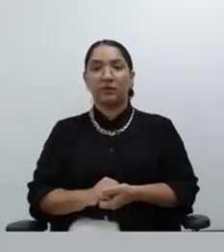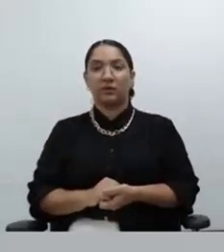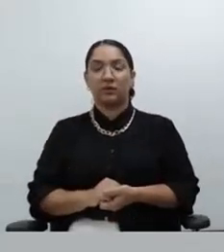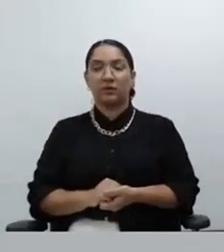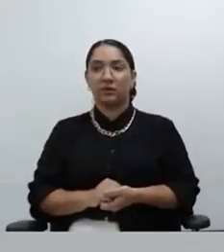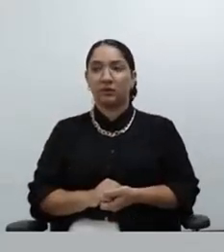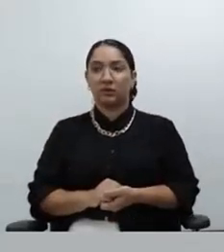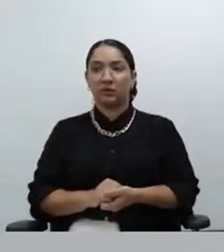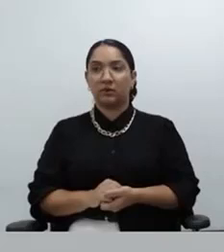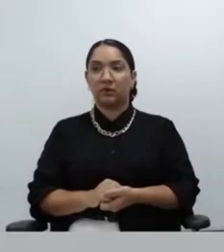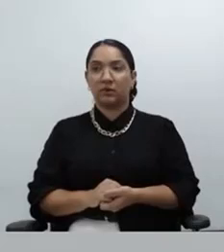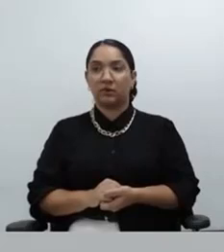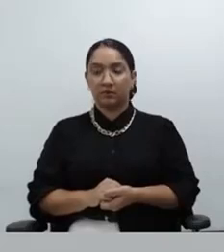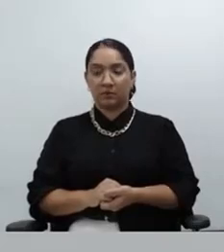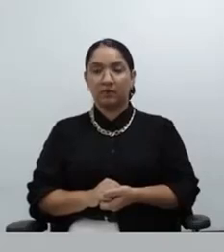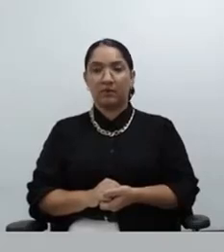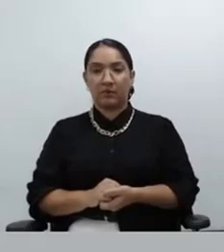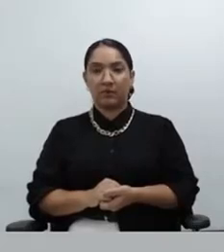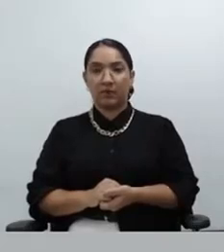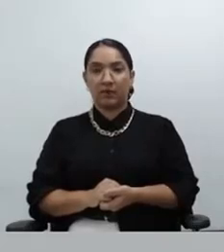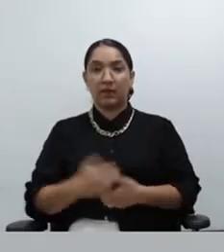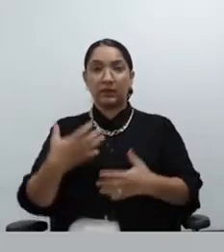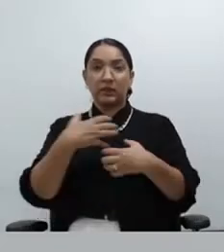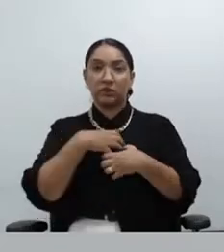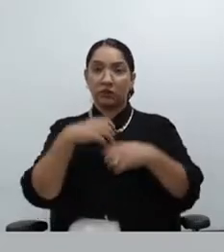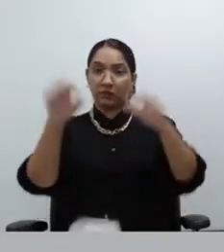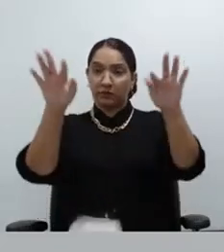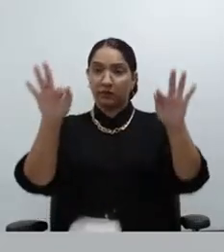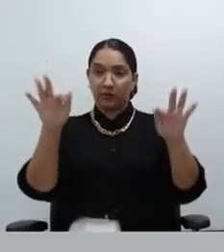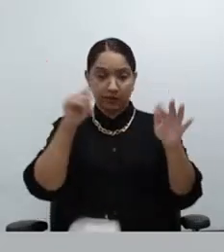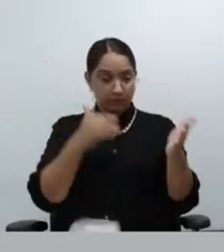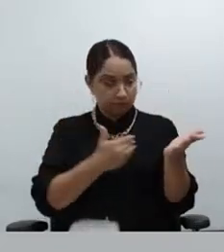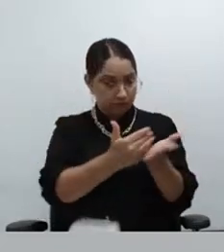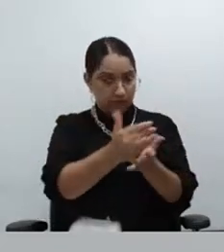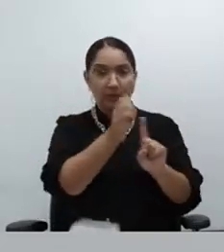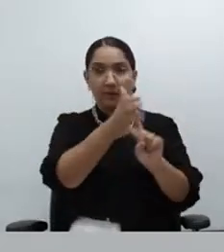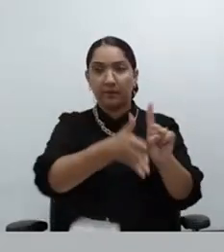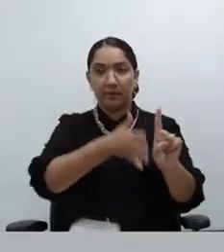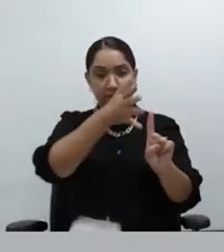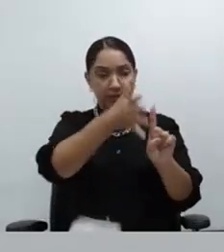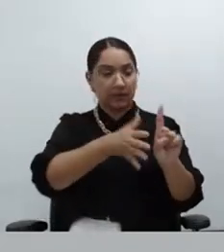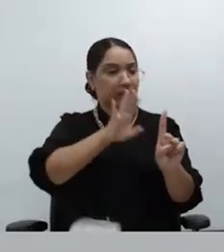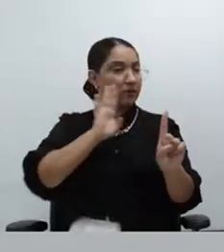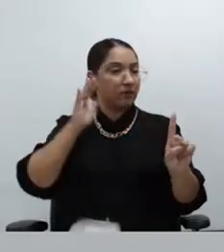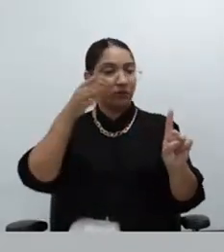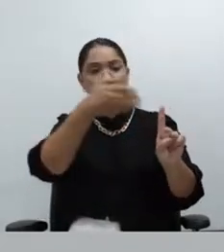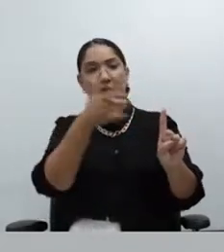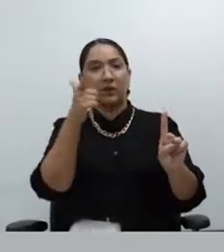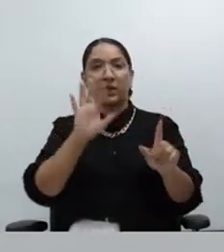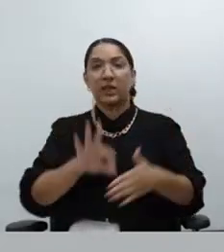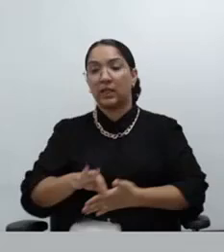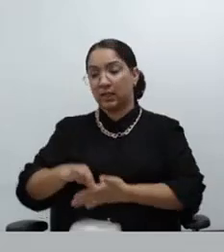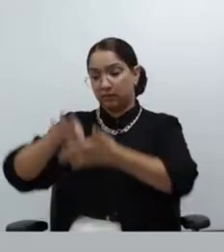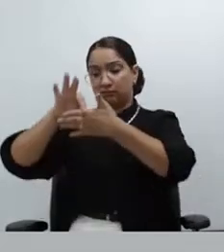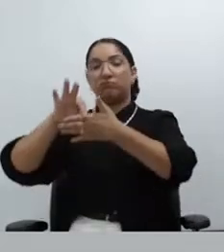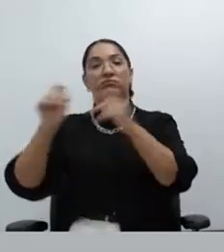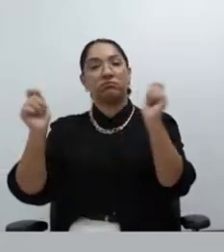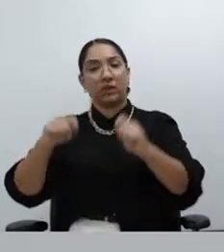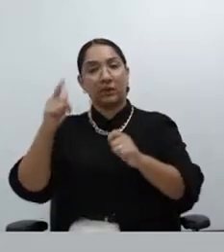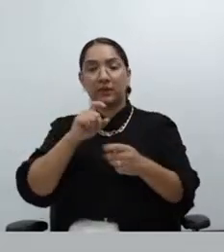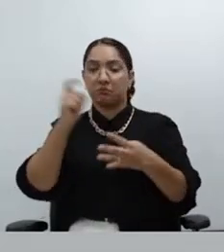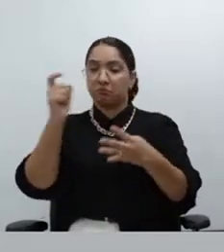feliz iniciativa, no meu sentir, que foi a realização de uma palestra específica a respeito de liderança,